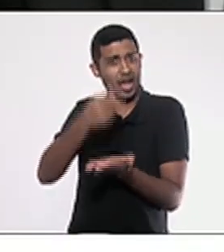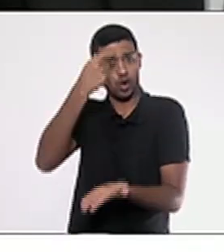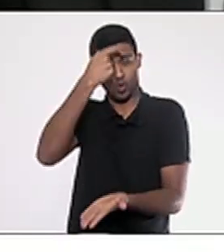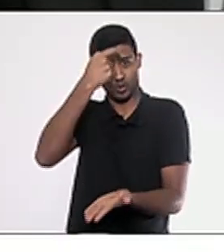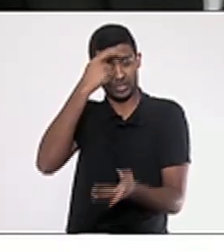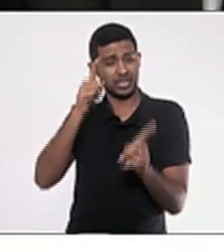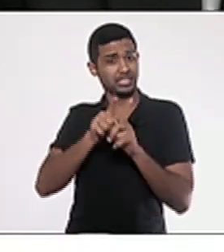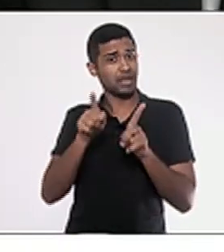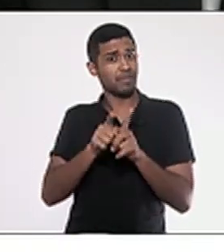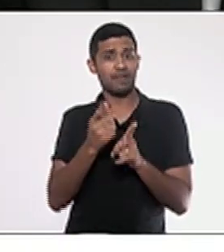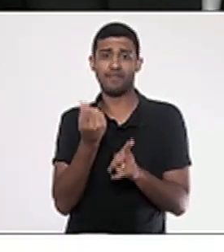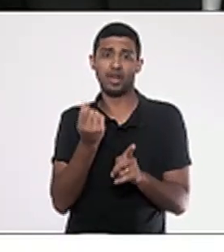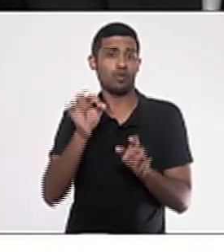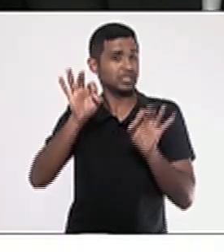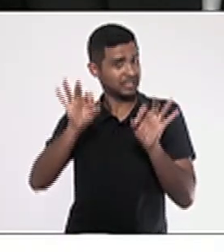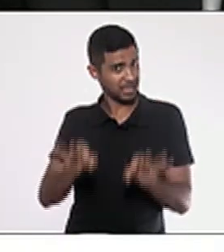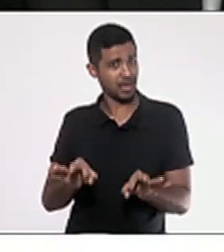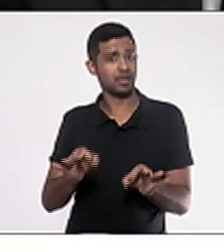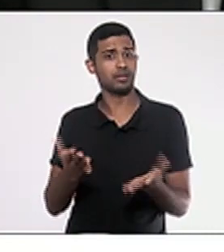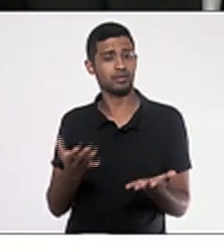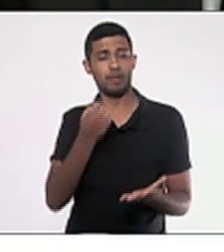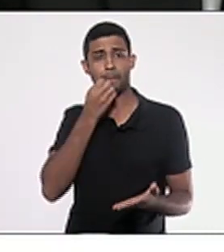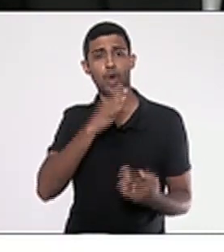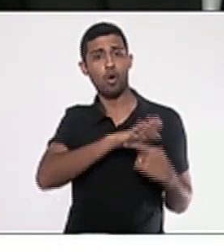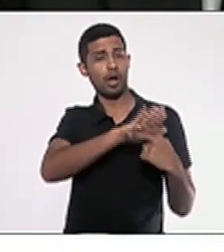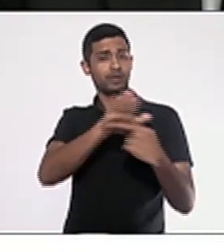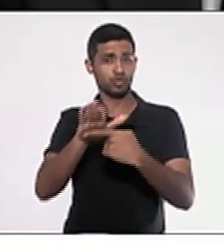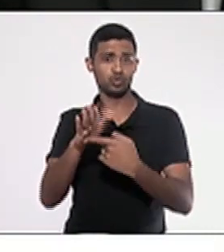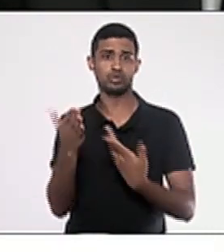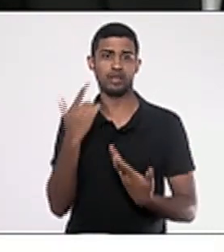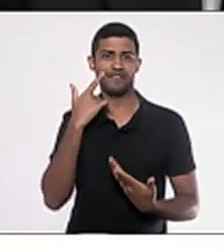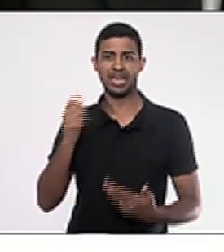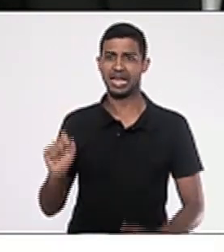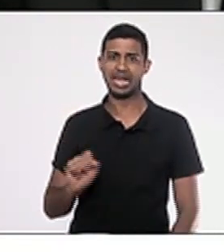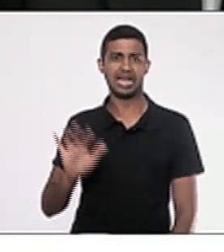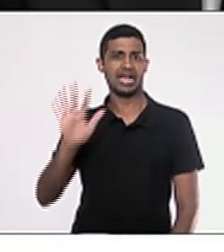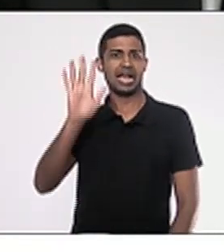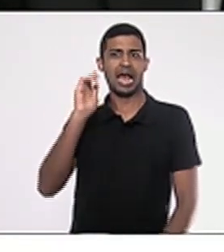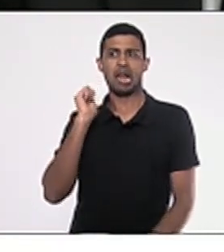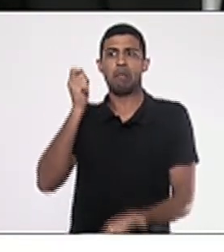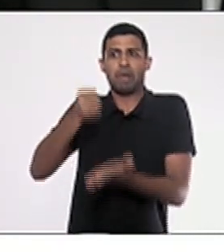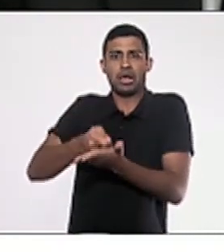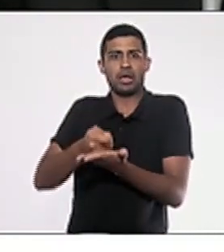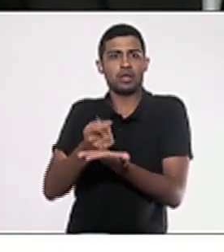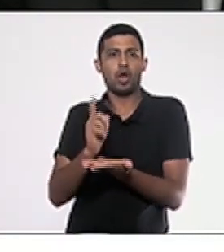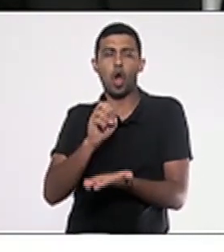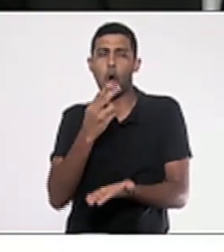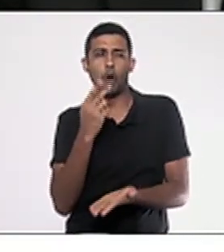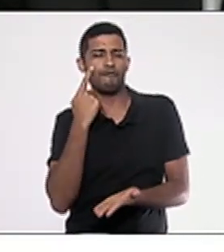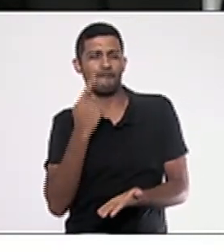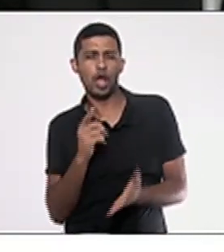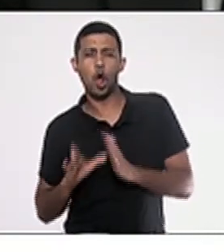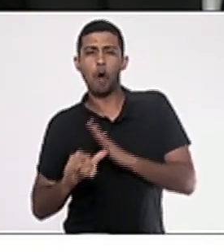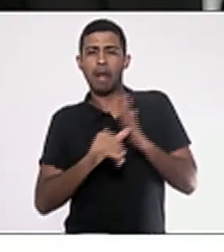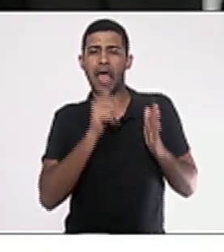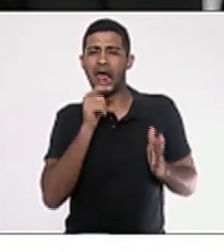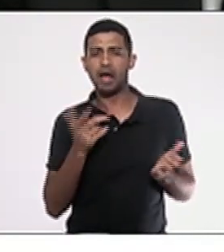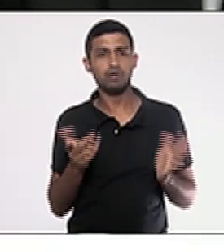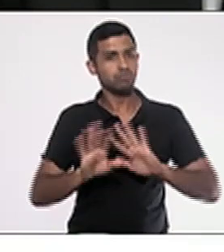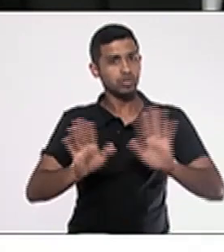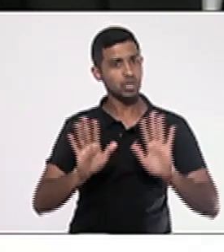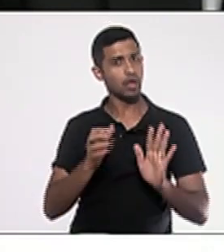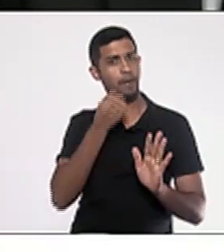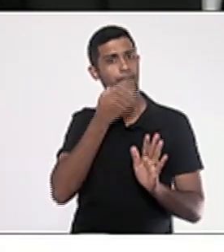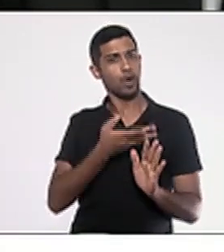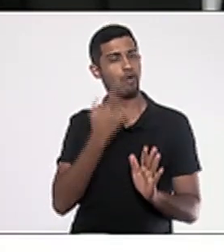consciente e regular, o que acaba sendo bom para ela, que ela não vai estar mais numa situação de irregularidade, e bom para toda a população, que também esse